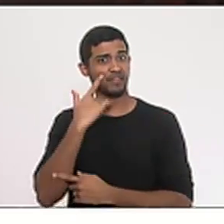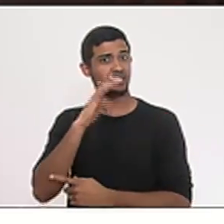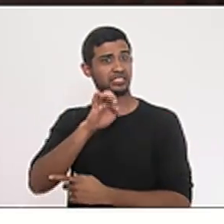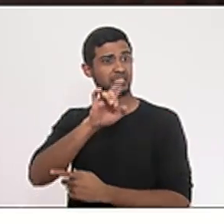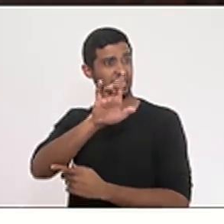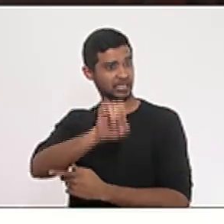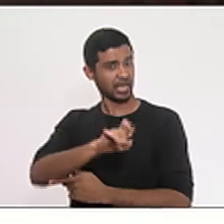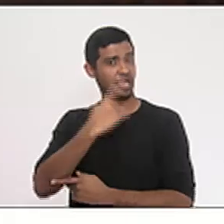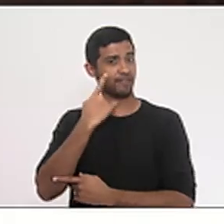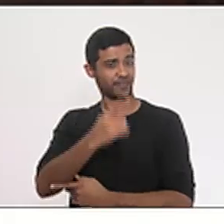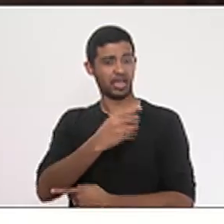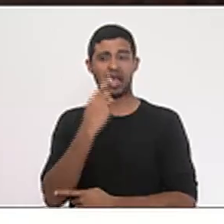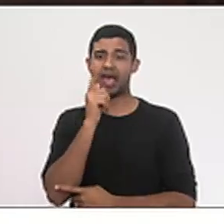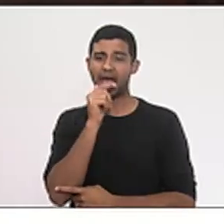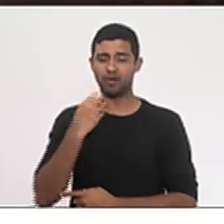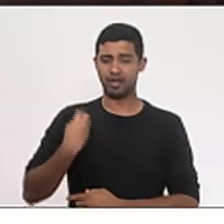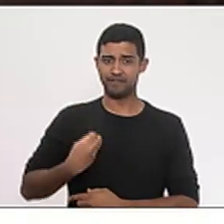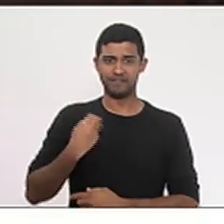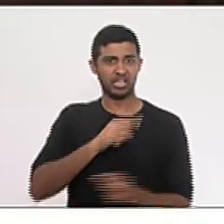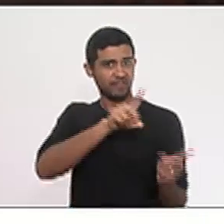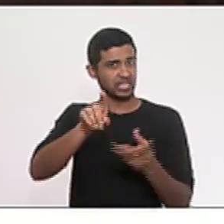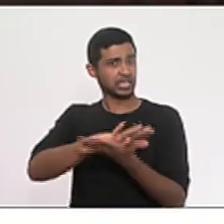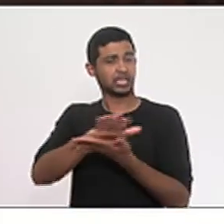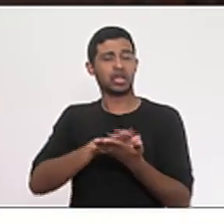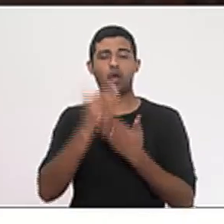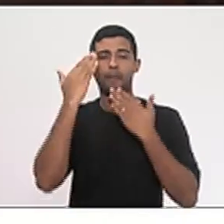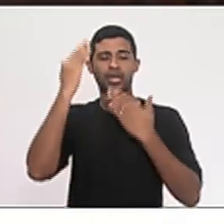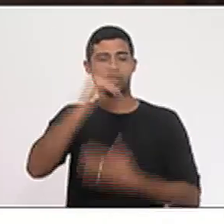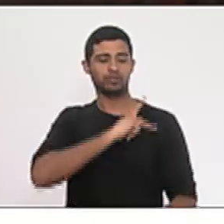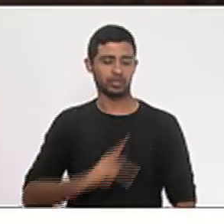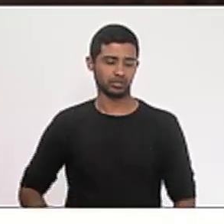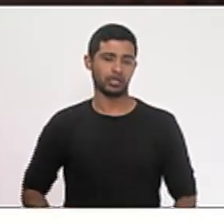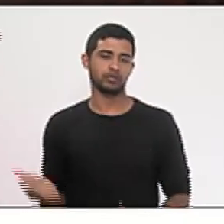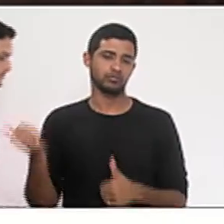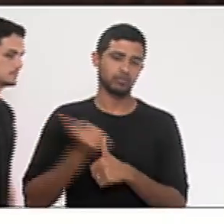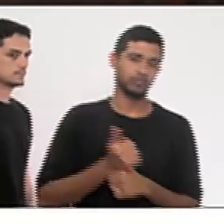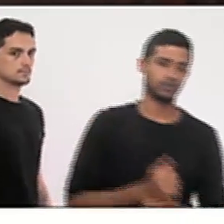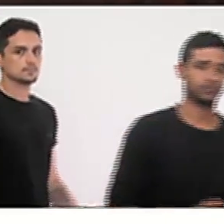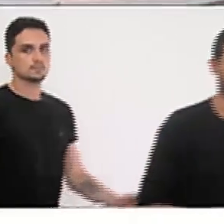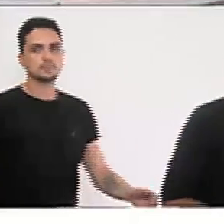povo. Água é vida e não é mercadoria. Muito obrigado, presidente.